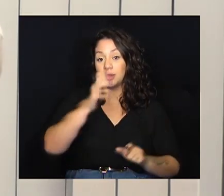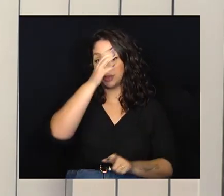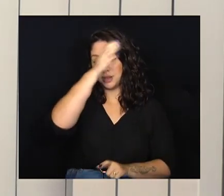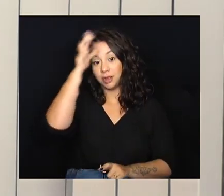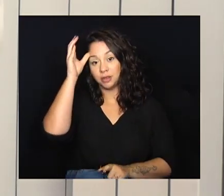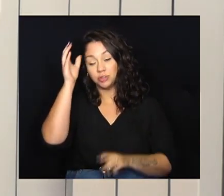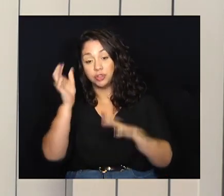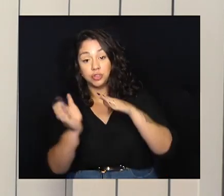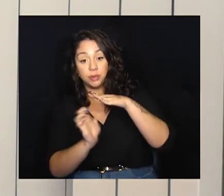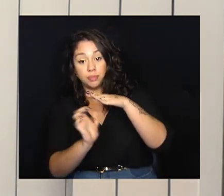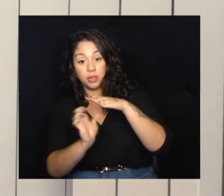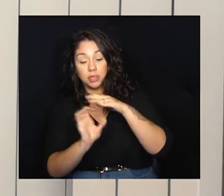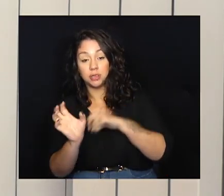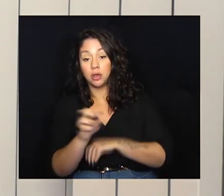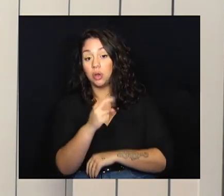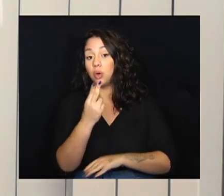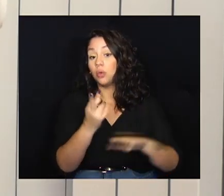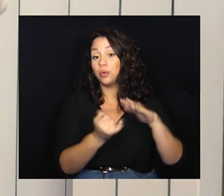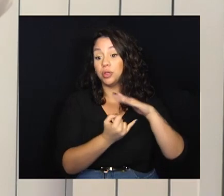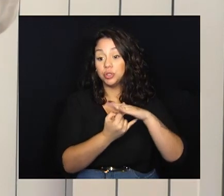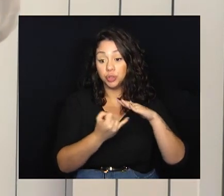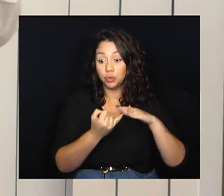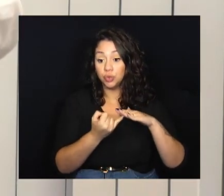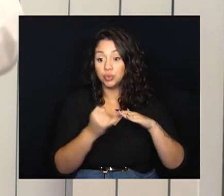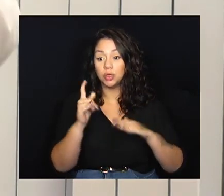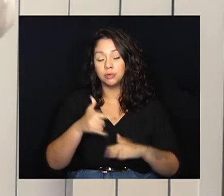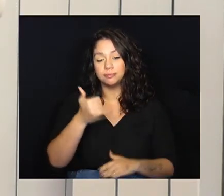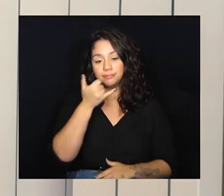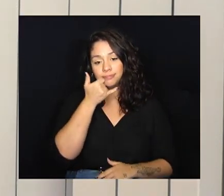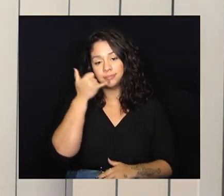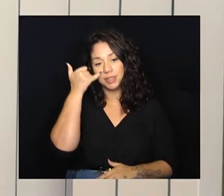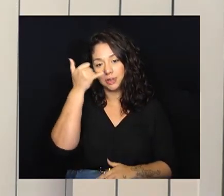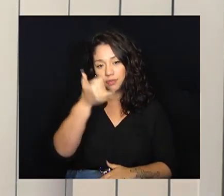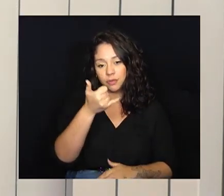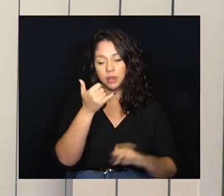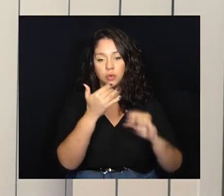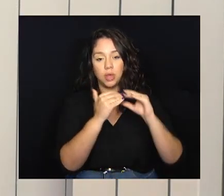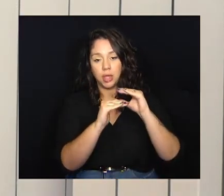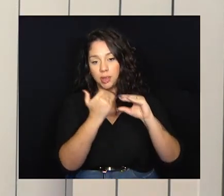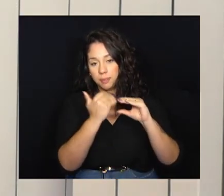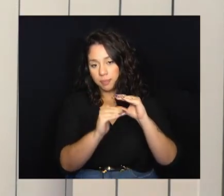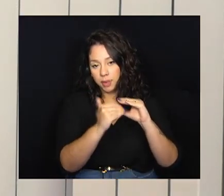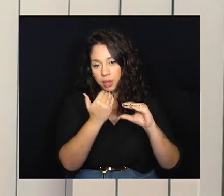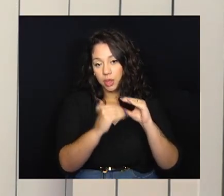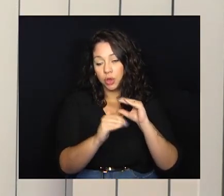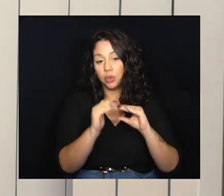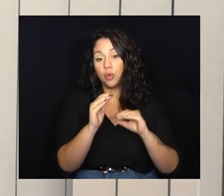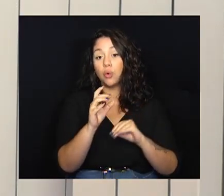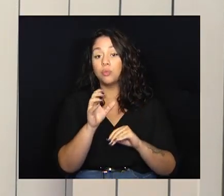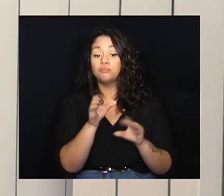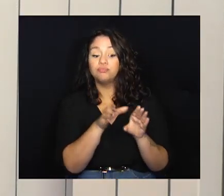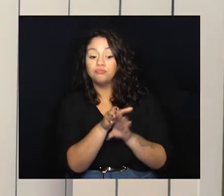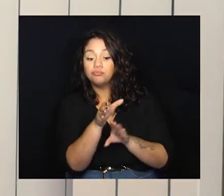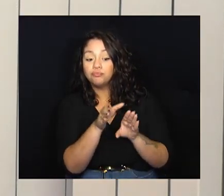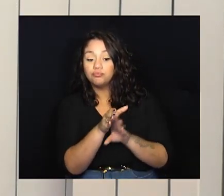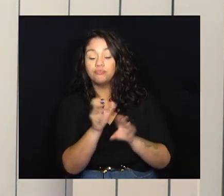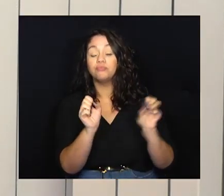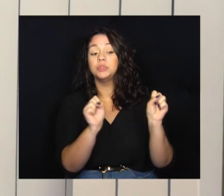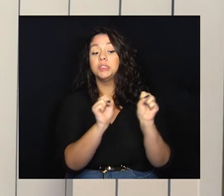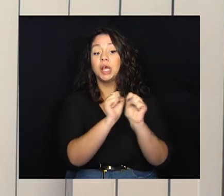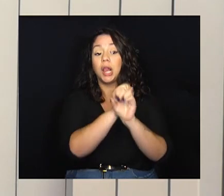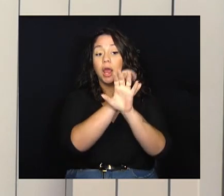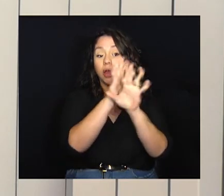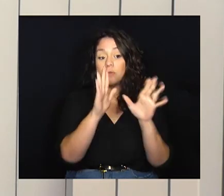empresas Ou instituições via telefone e e-mails orienta esclarece